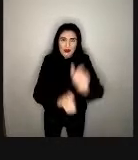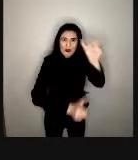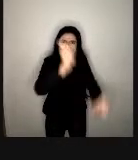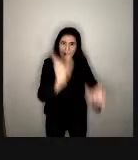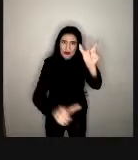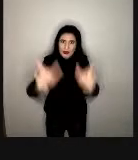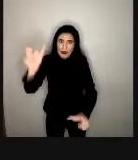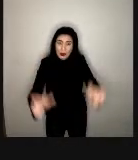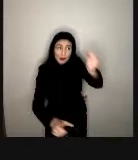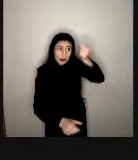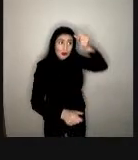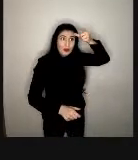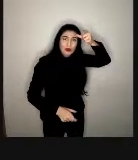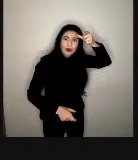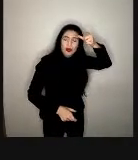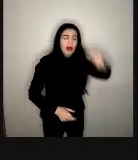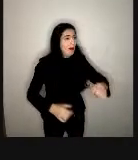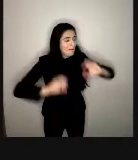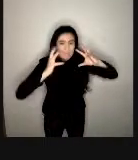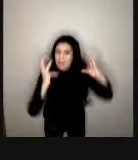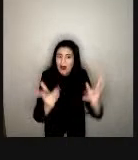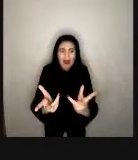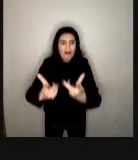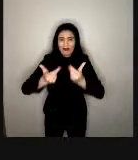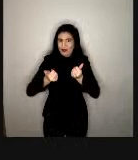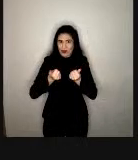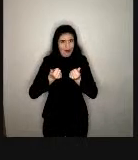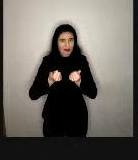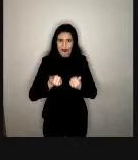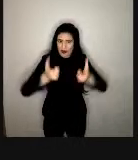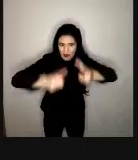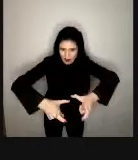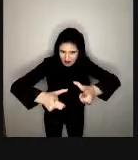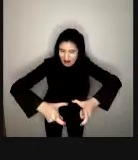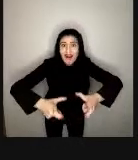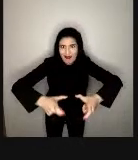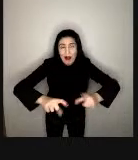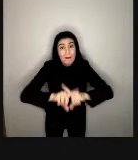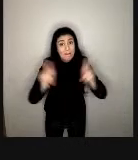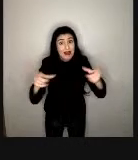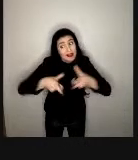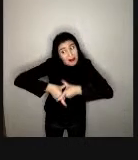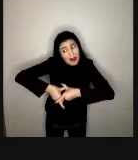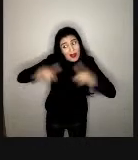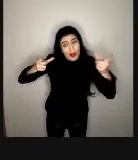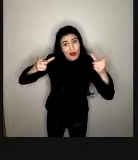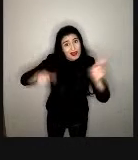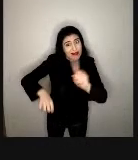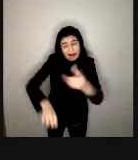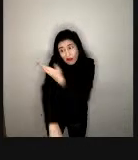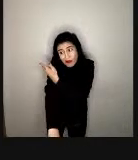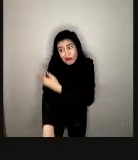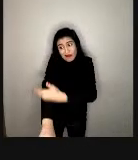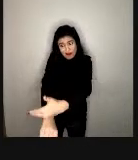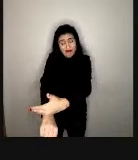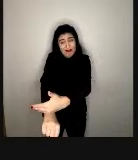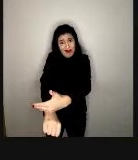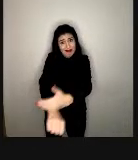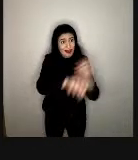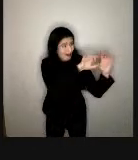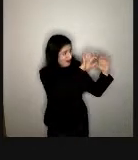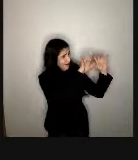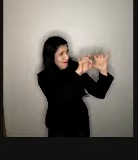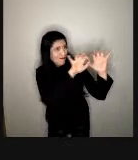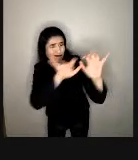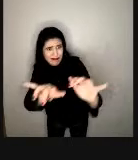museus, etc., são espaços incríveis, mas são espaços onde a maioria da população não está acostumada a frequentar. Por mais